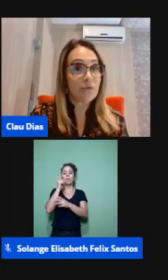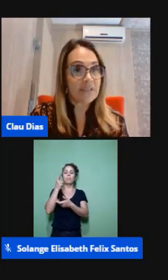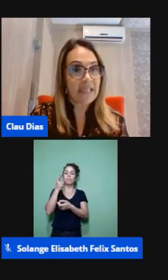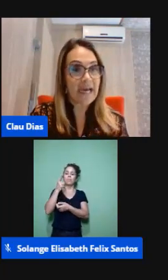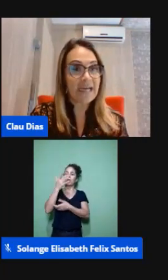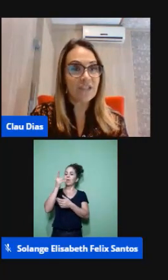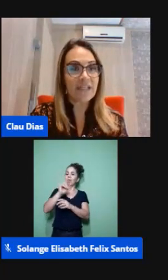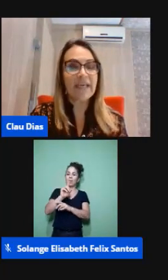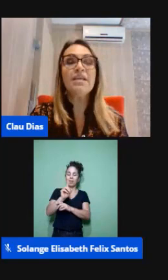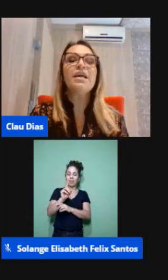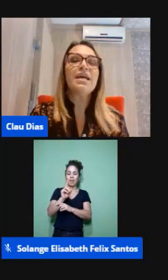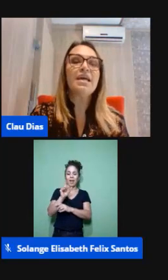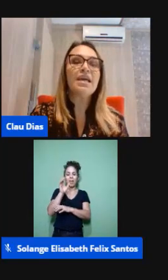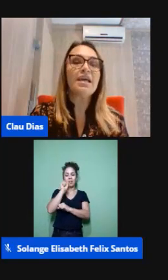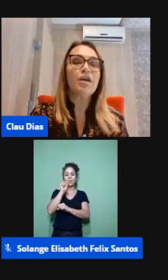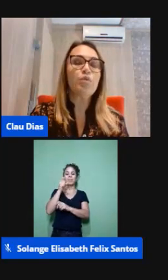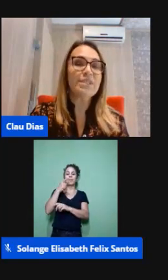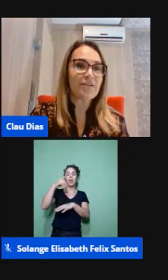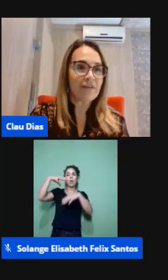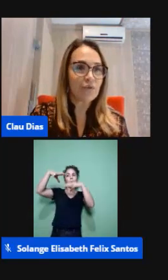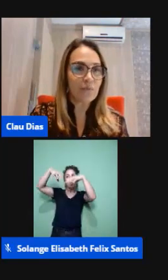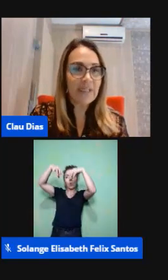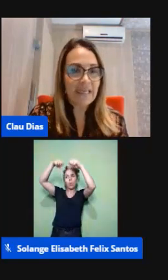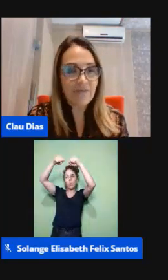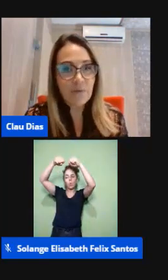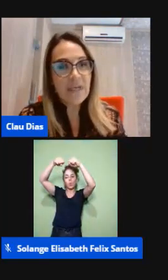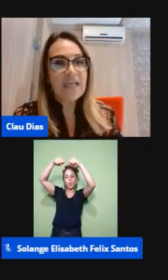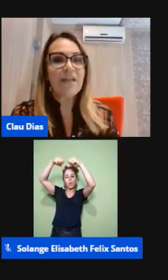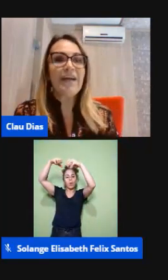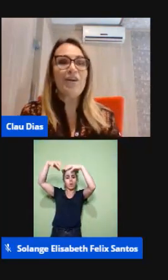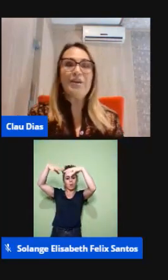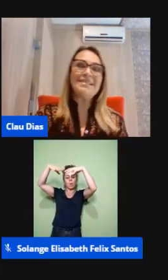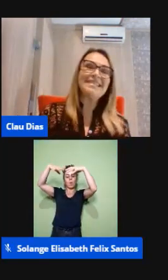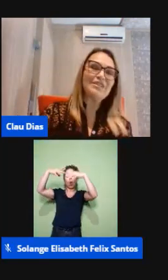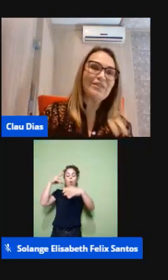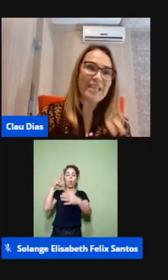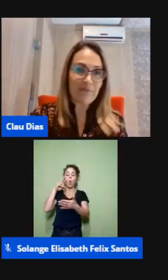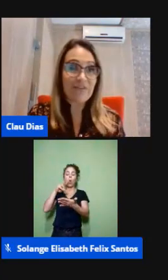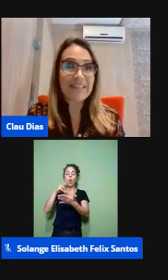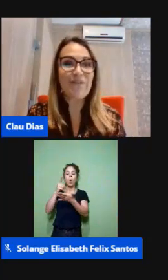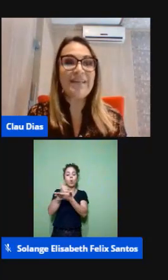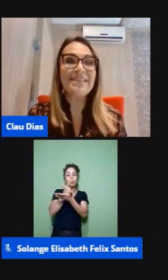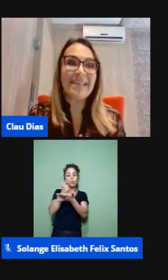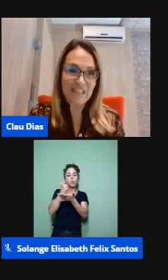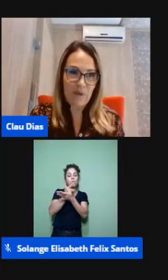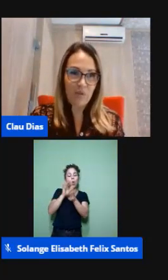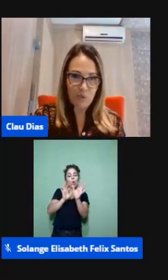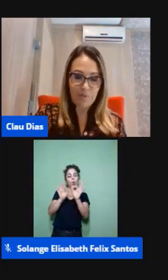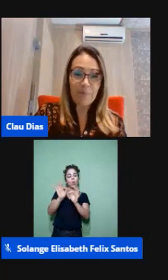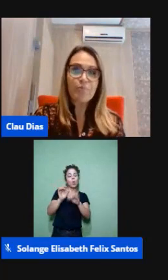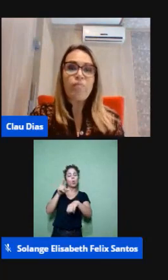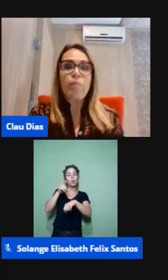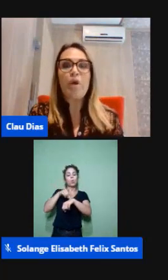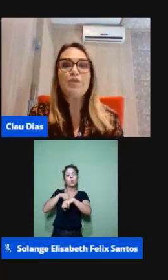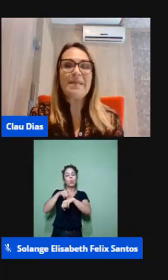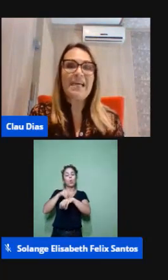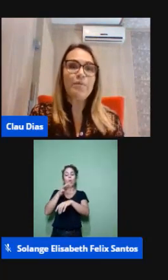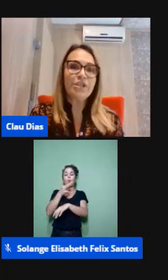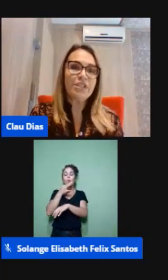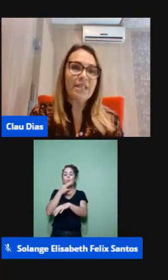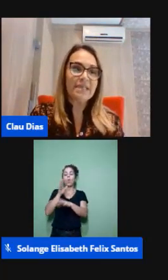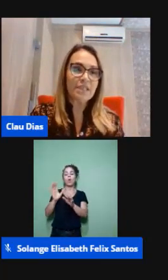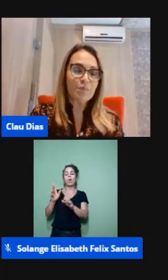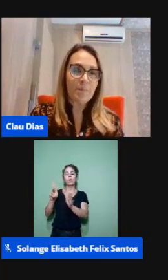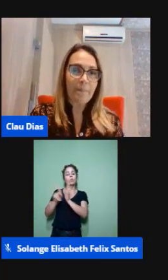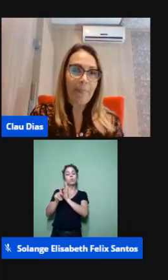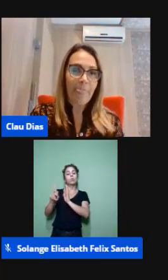mais luminosidade, né? Observando um livro. Então, é a organização do tempo, é você conhecer a sua turma. Pode passar,